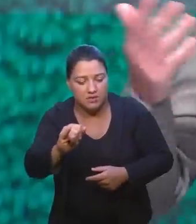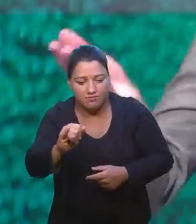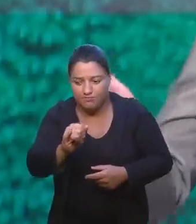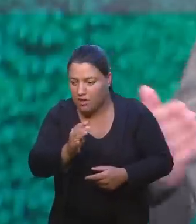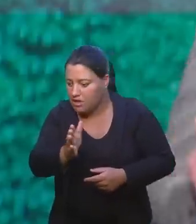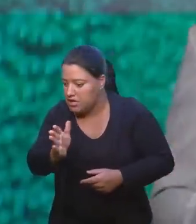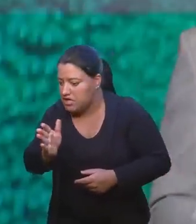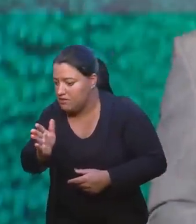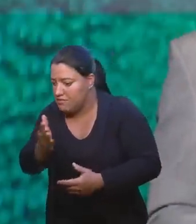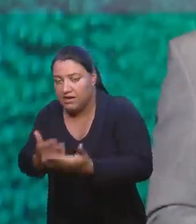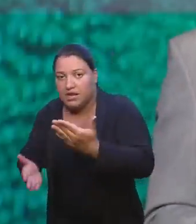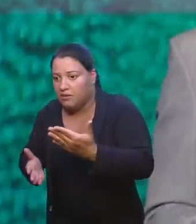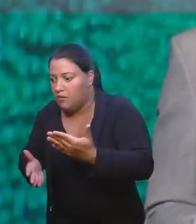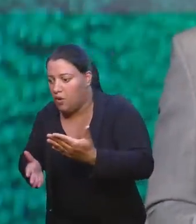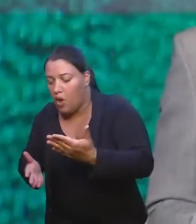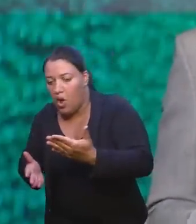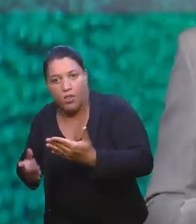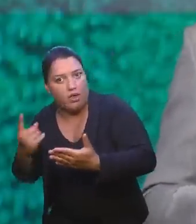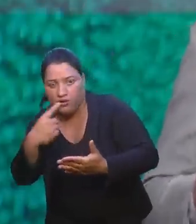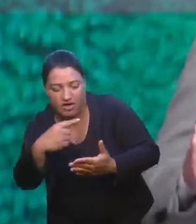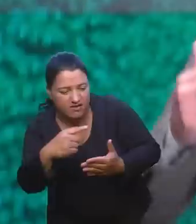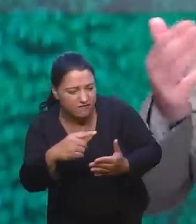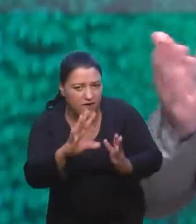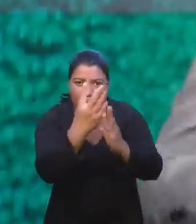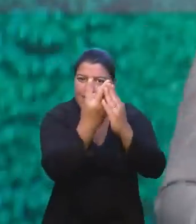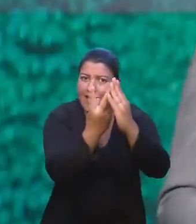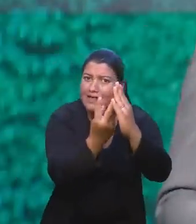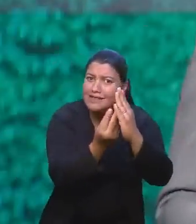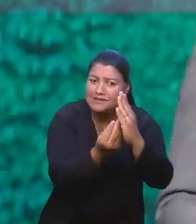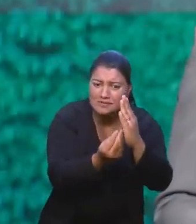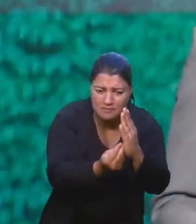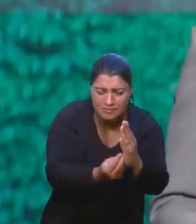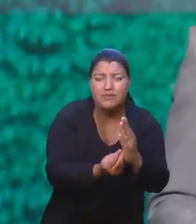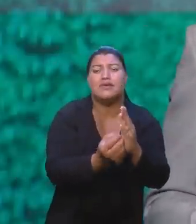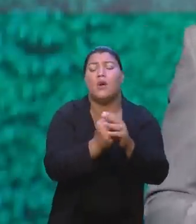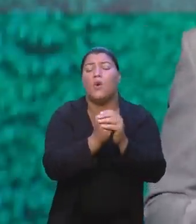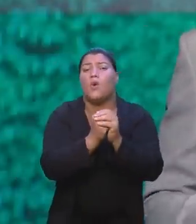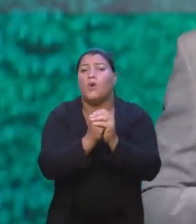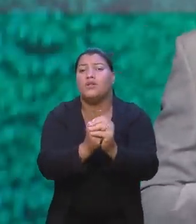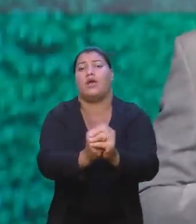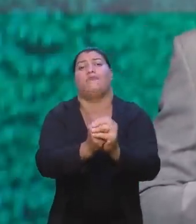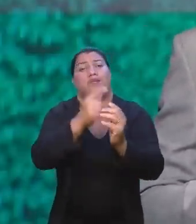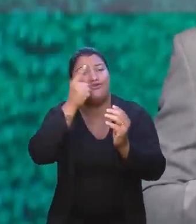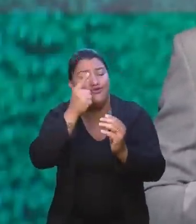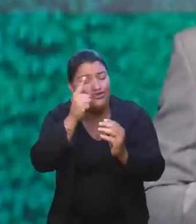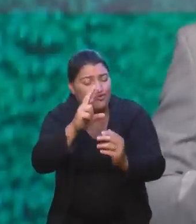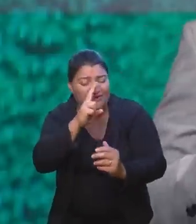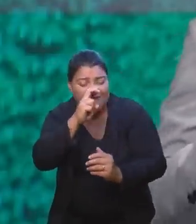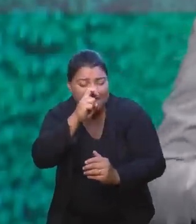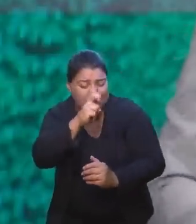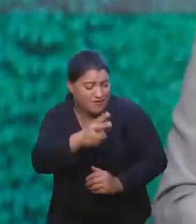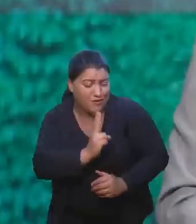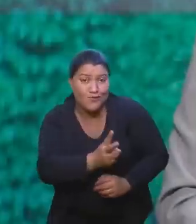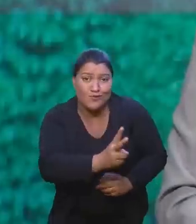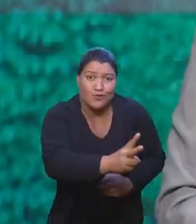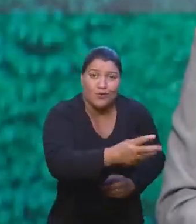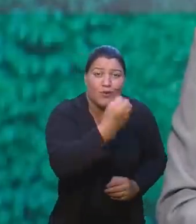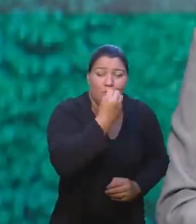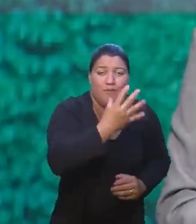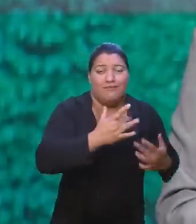a oração, a casa espírita, as lições abençoadas da doutrina, para nos refazer e